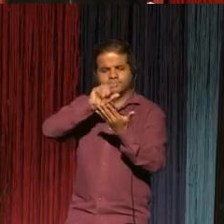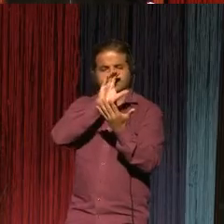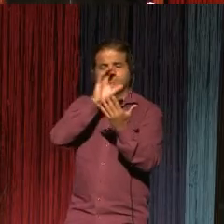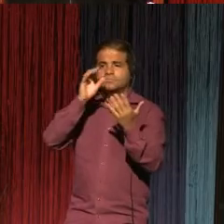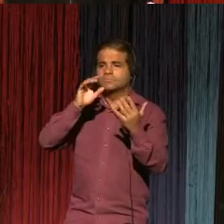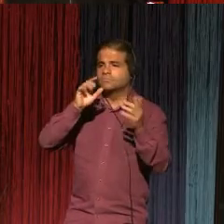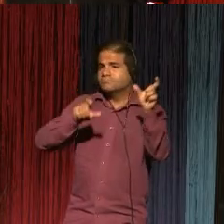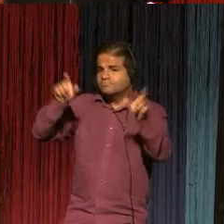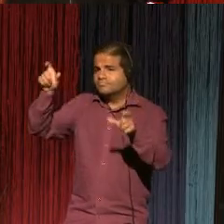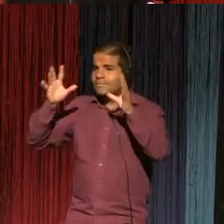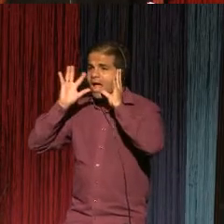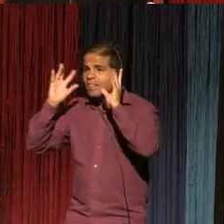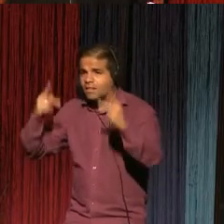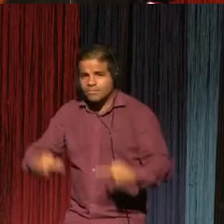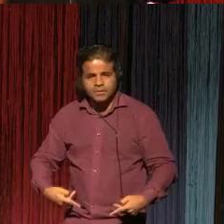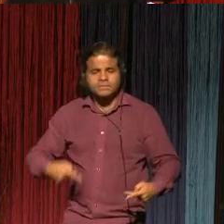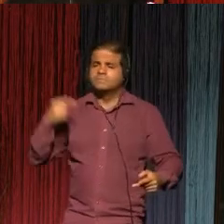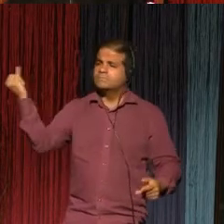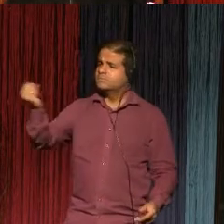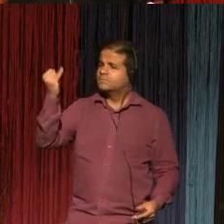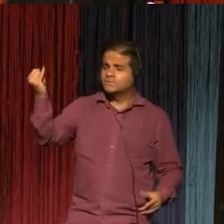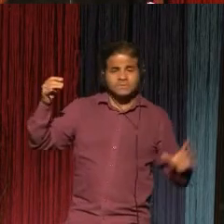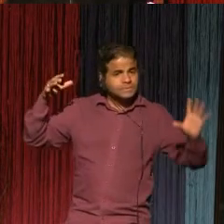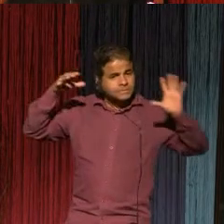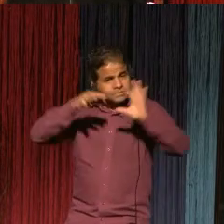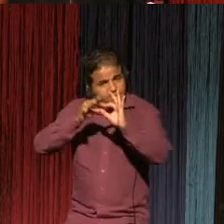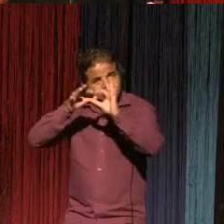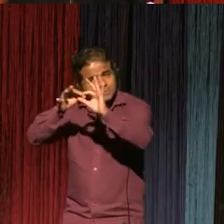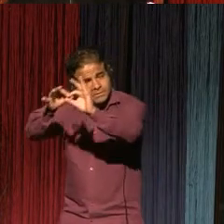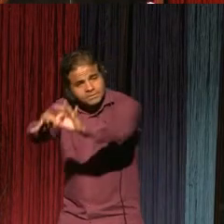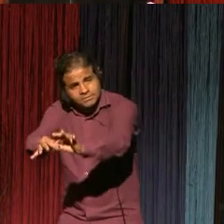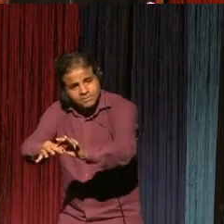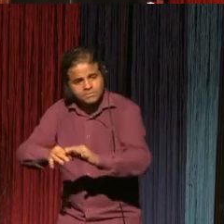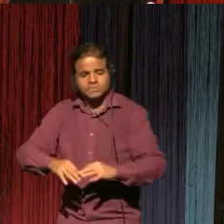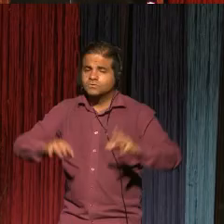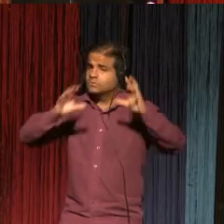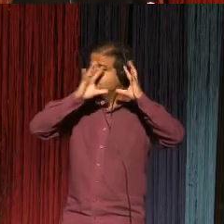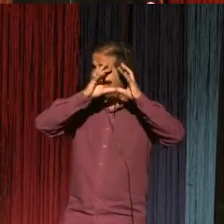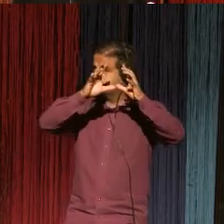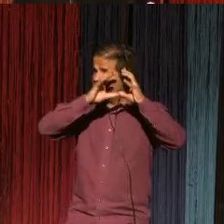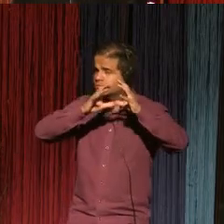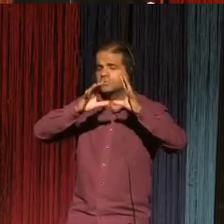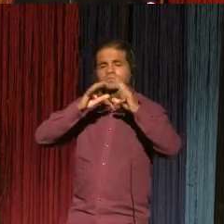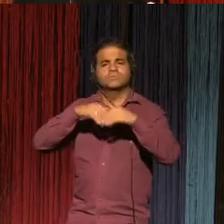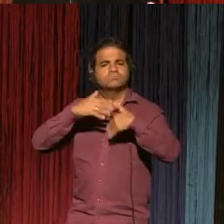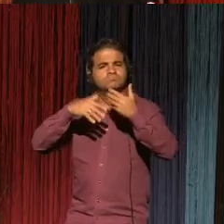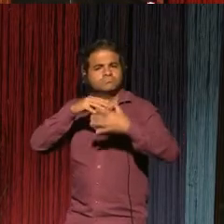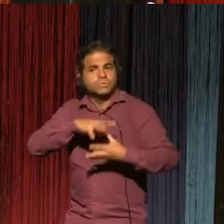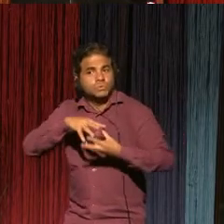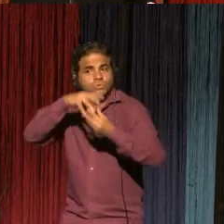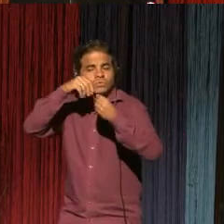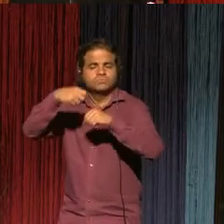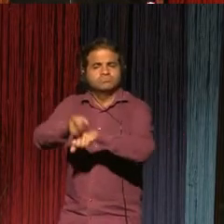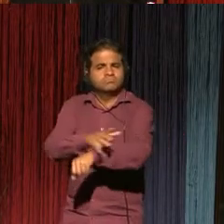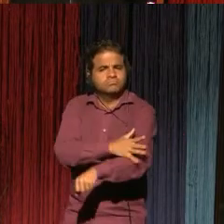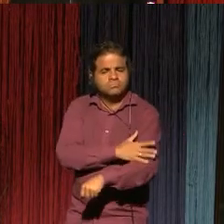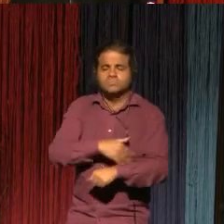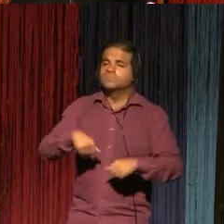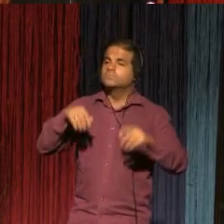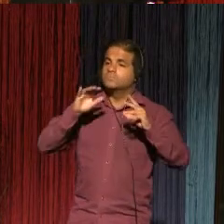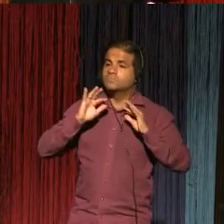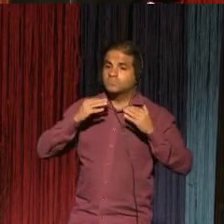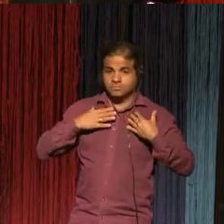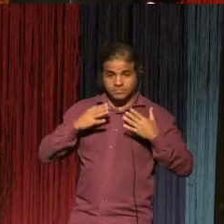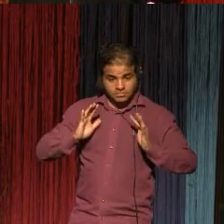do ser humano são fundamentalmente conectadas. Cada parte, cognitiva, espiritual, social, emocional e física,